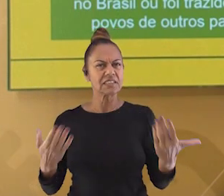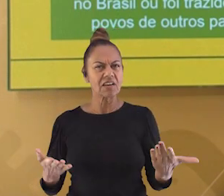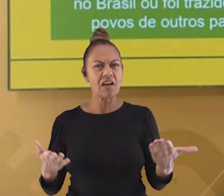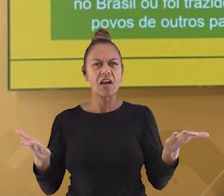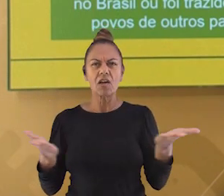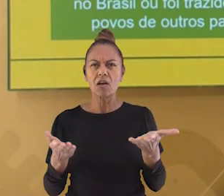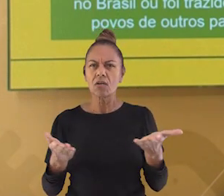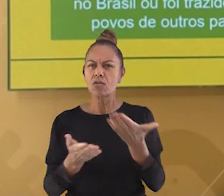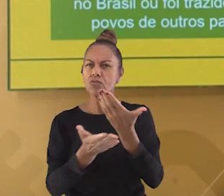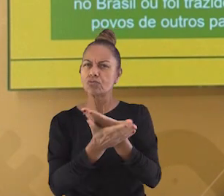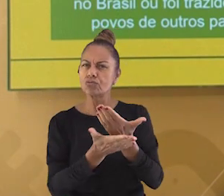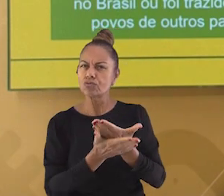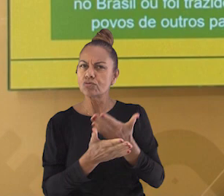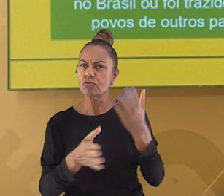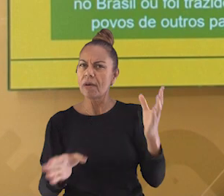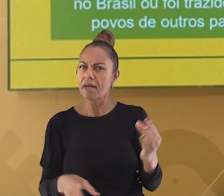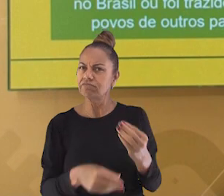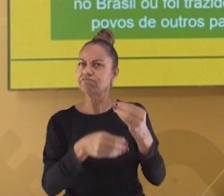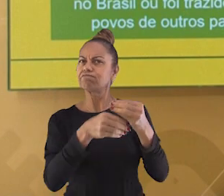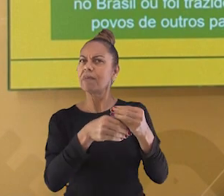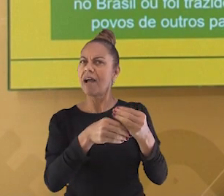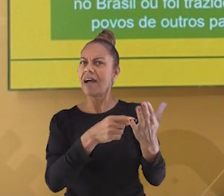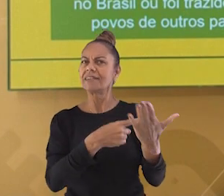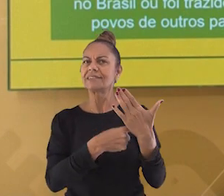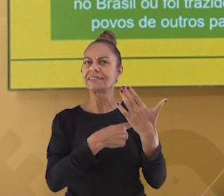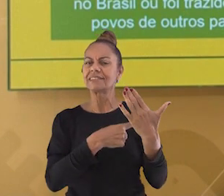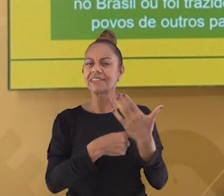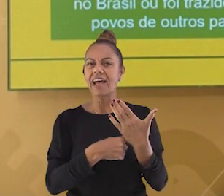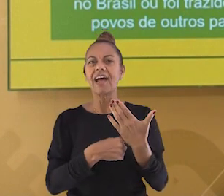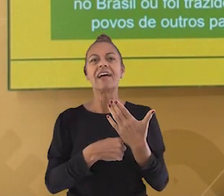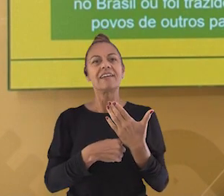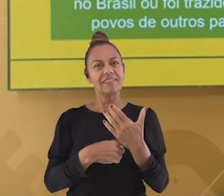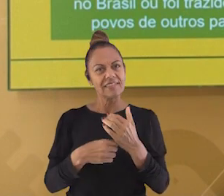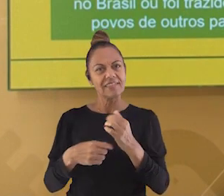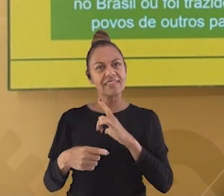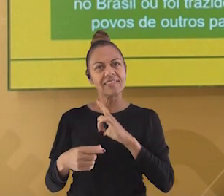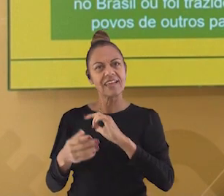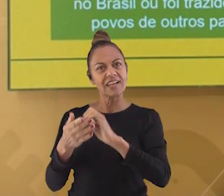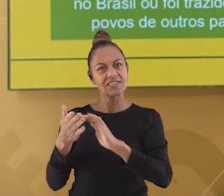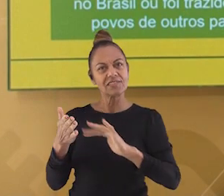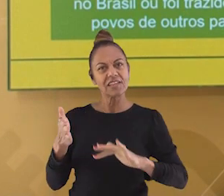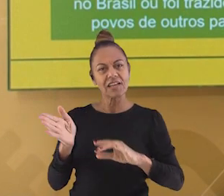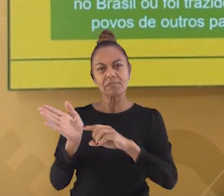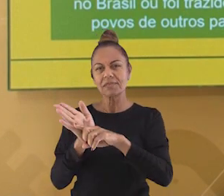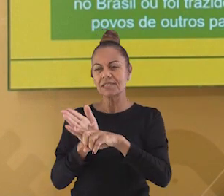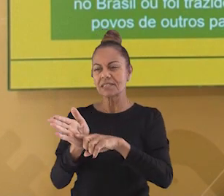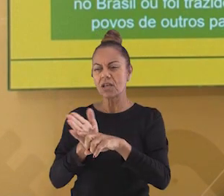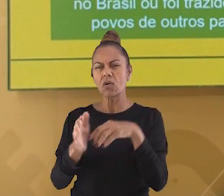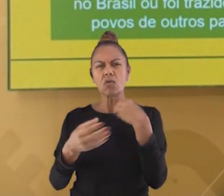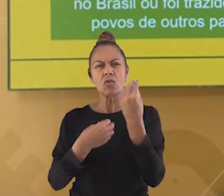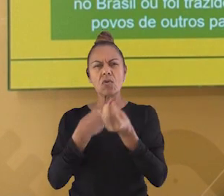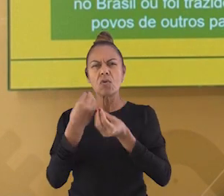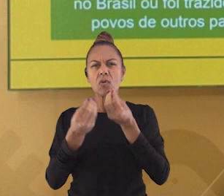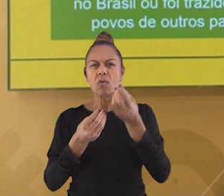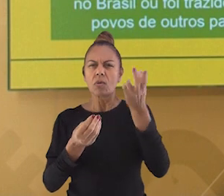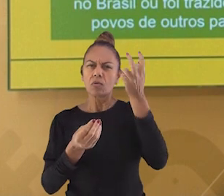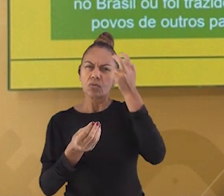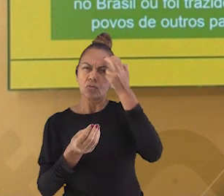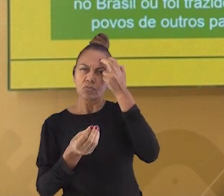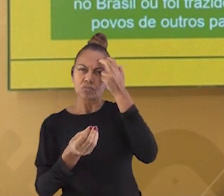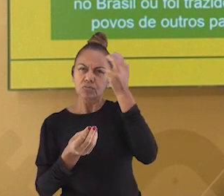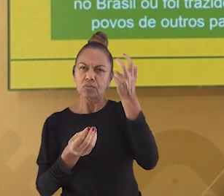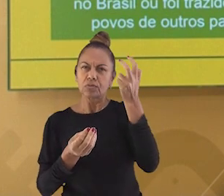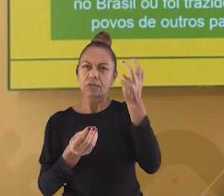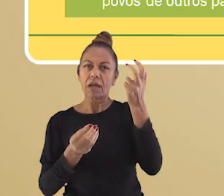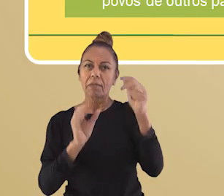estudos em casa e na escola, vou propor uma atividade de pesquisa sobre as diferentes manifestações